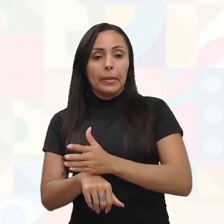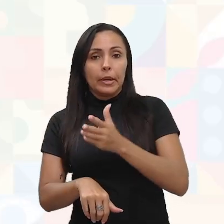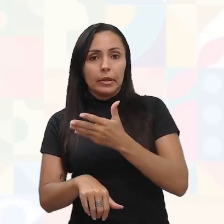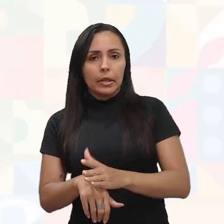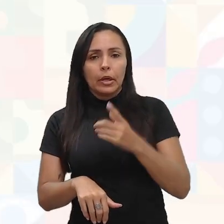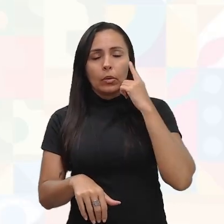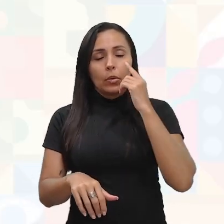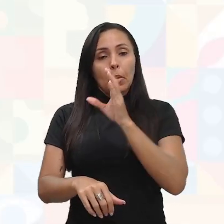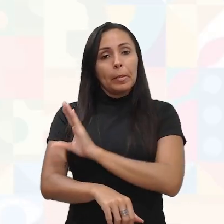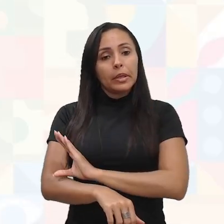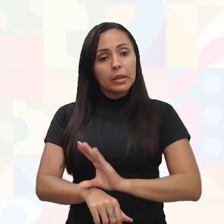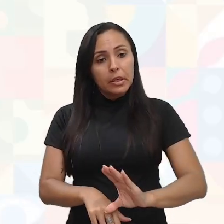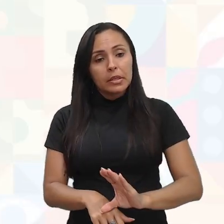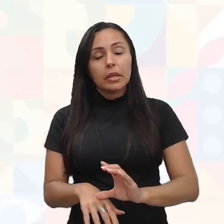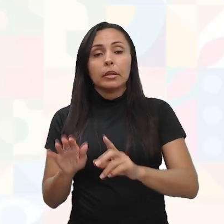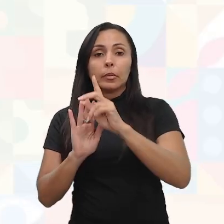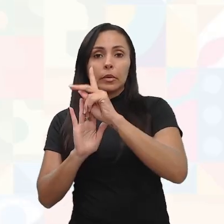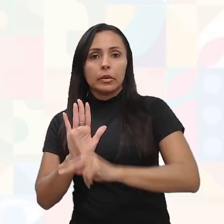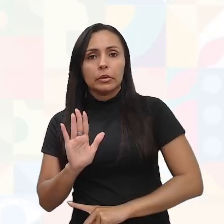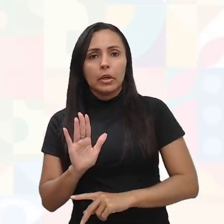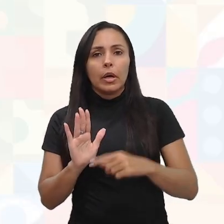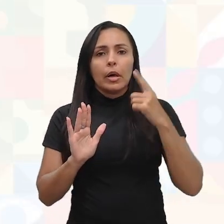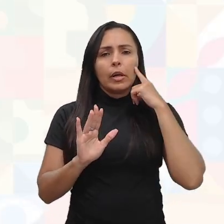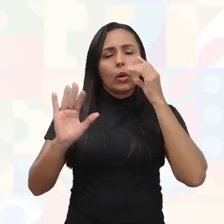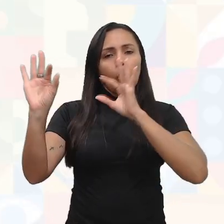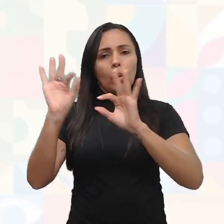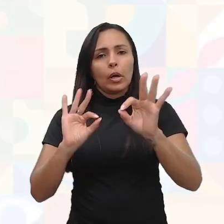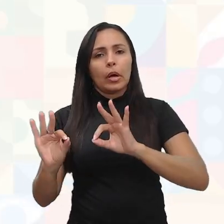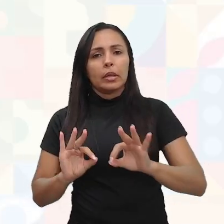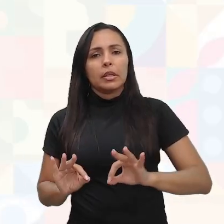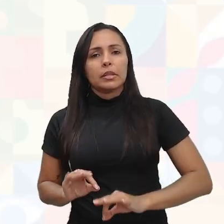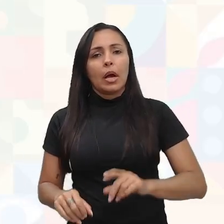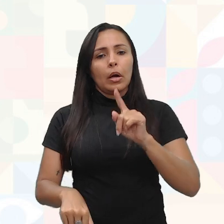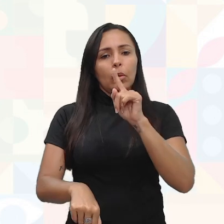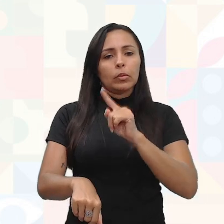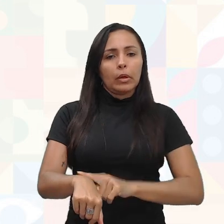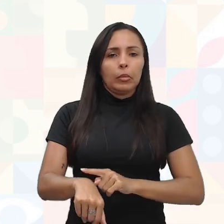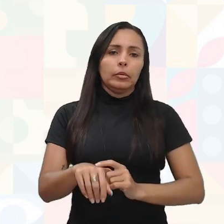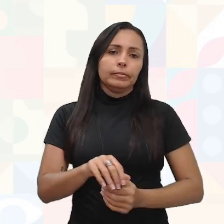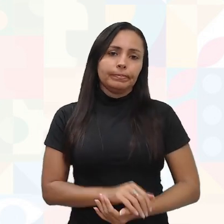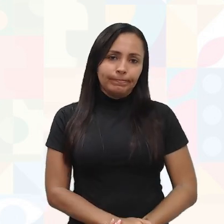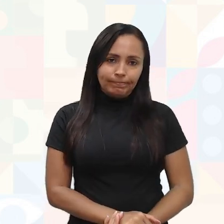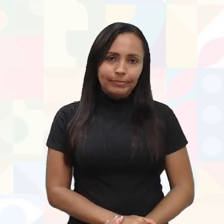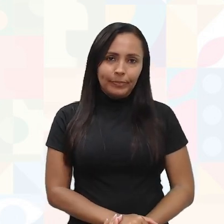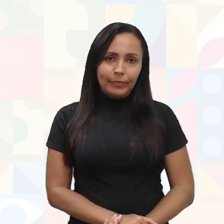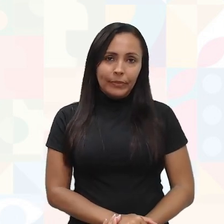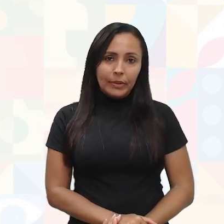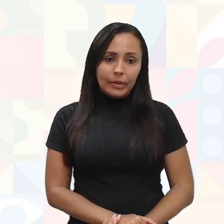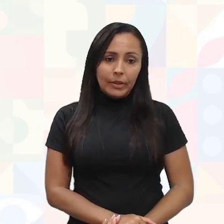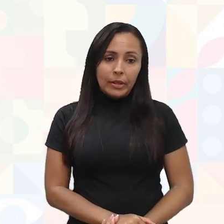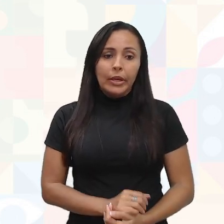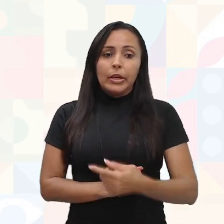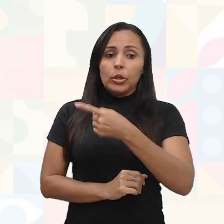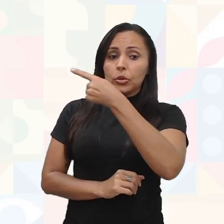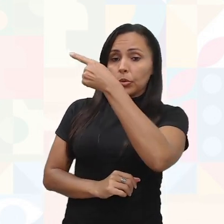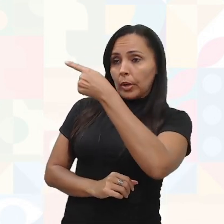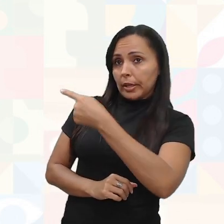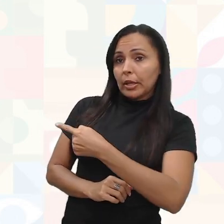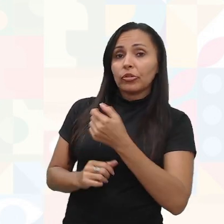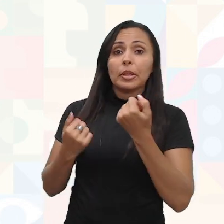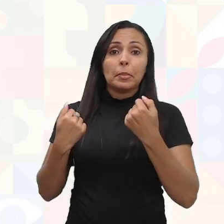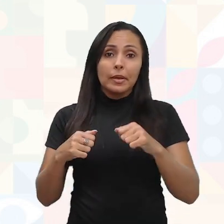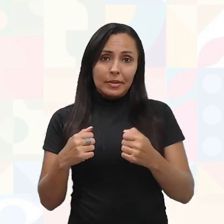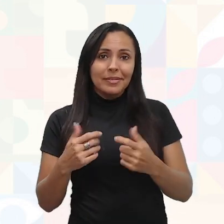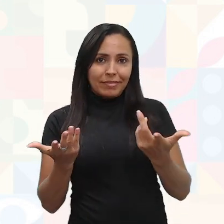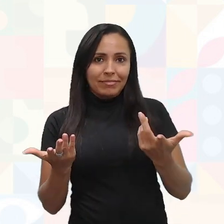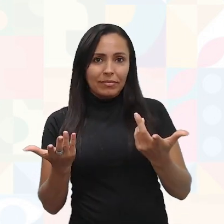a competência de projeto e aperfeiçoar o gerenciamento do tempo. É isso aí o que é que a gente precisa para esse